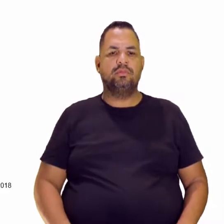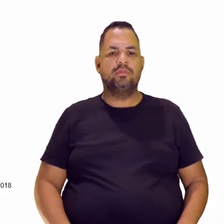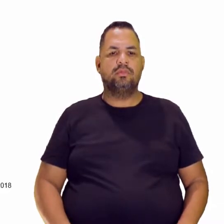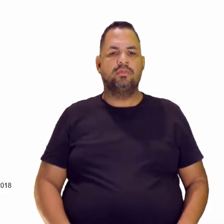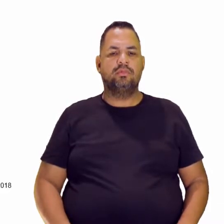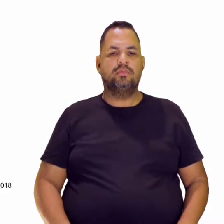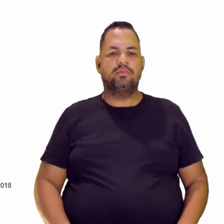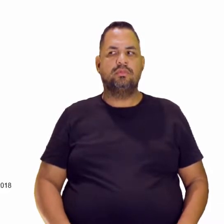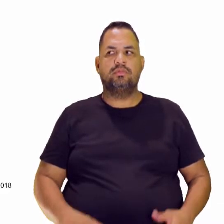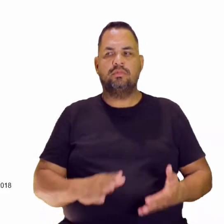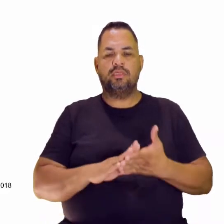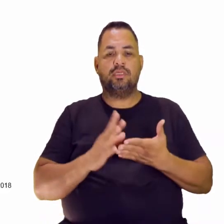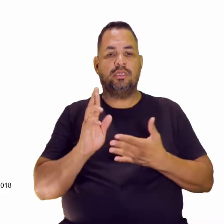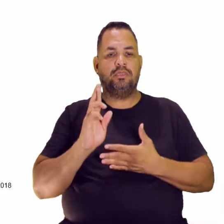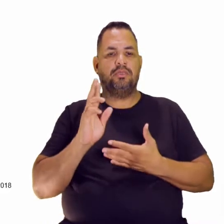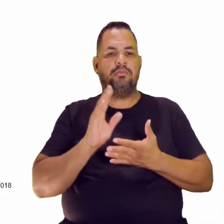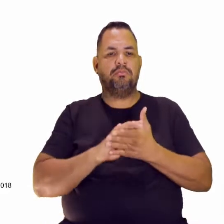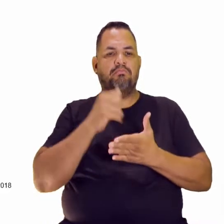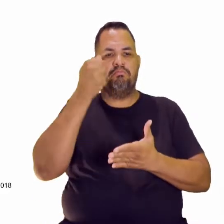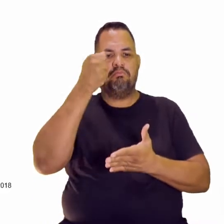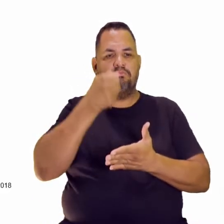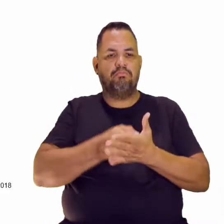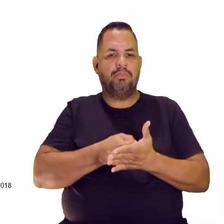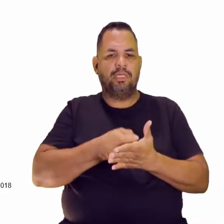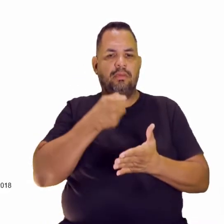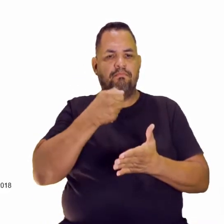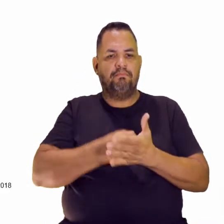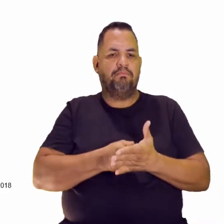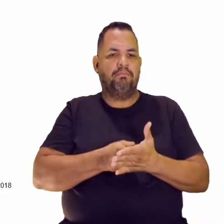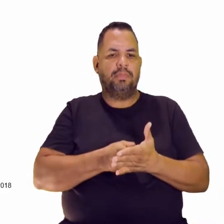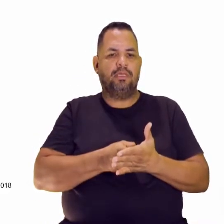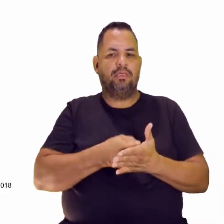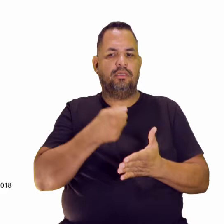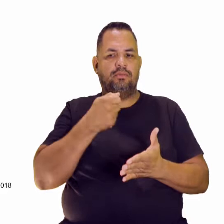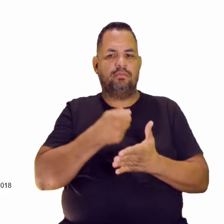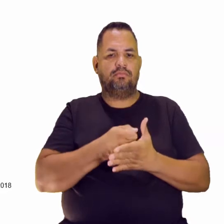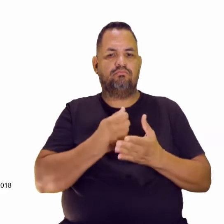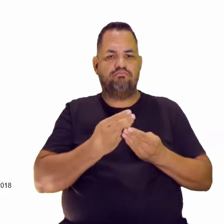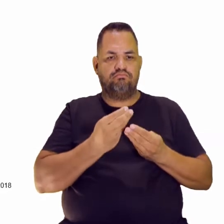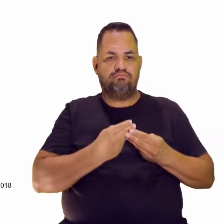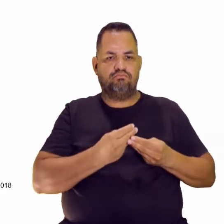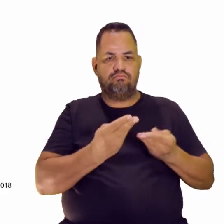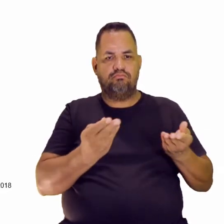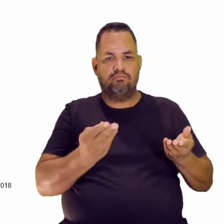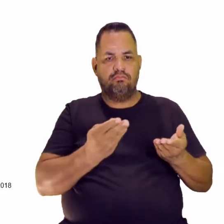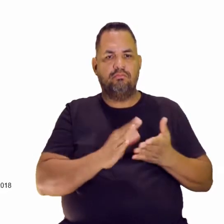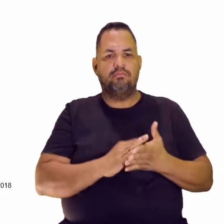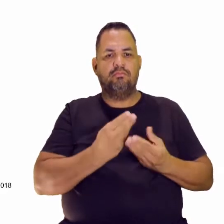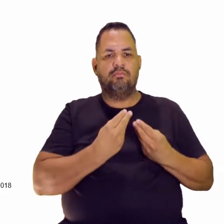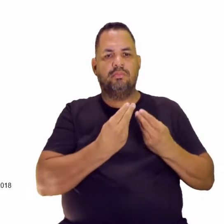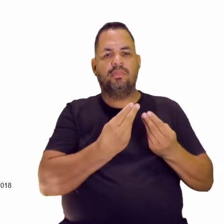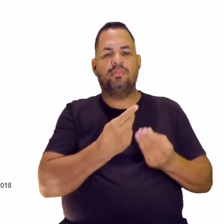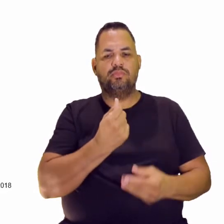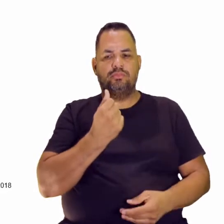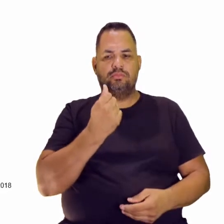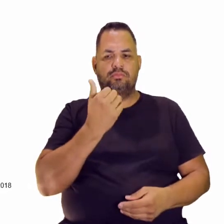é o cara que patrocina, tá? A pessoa que dá dinheiro para as coisas acontecerem.